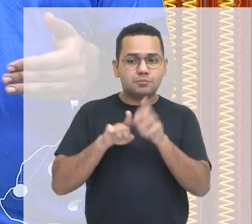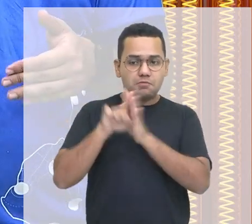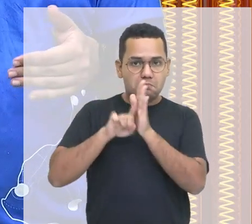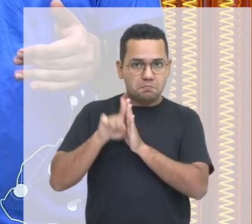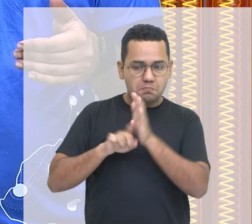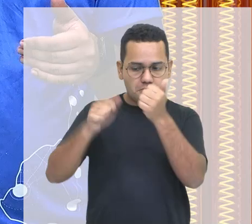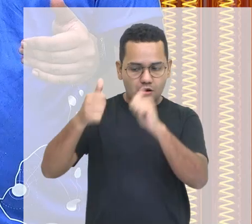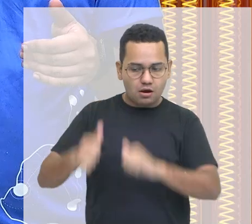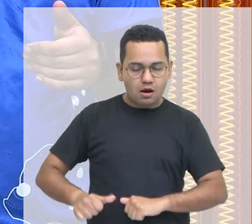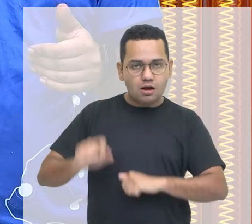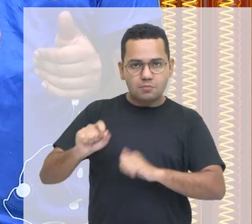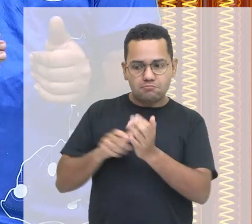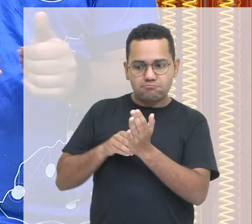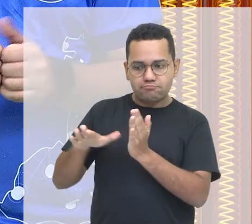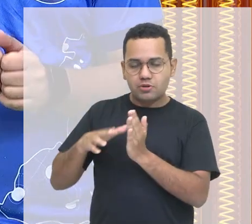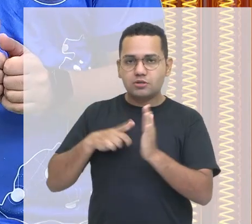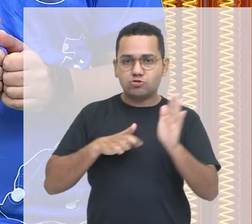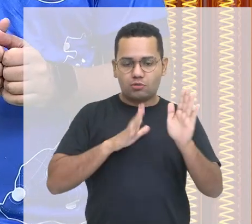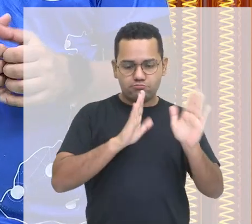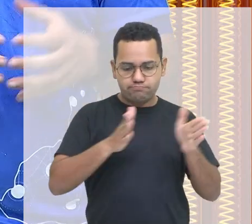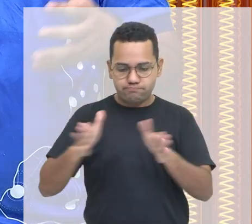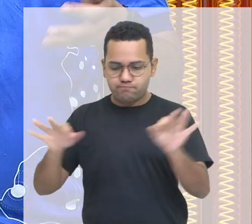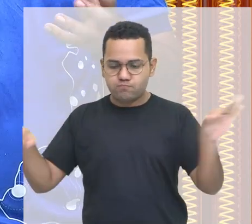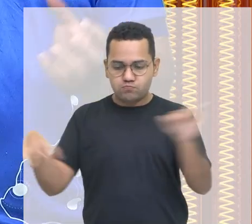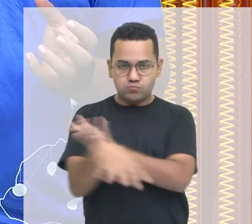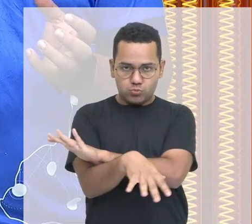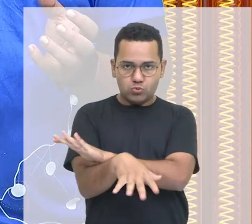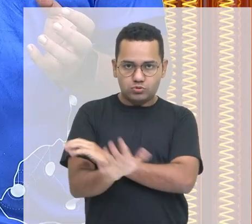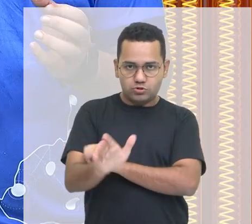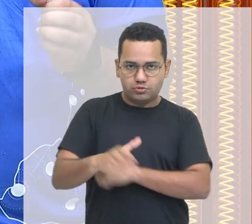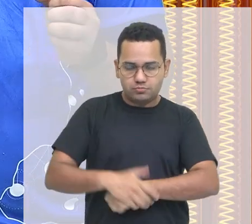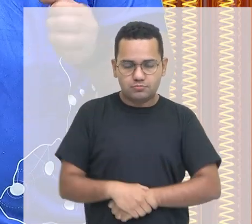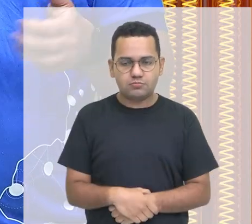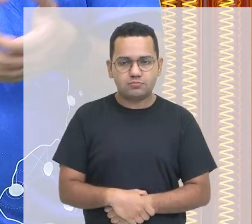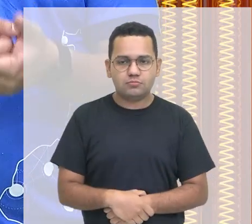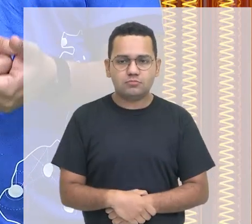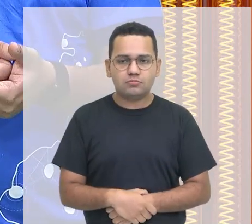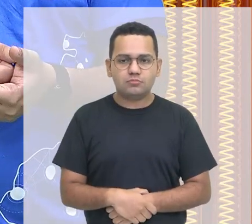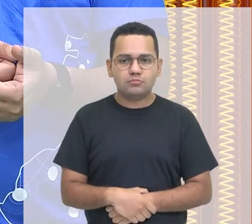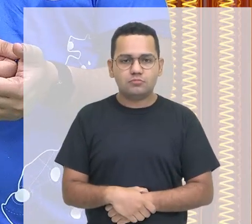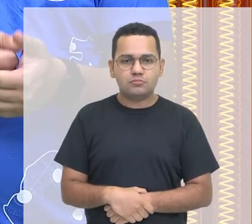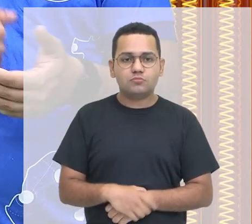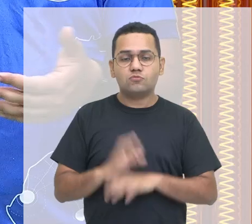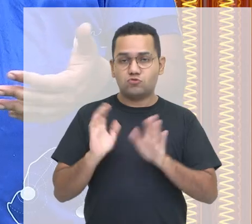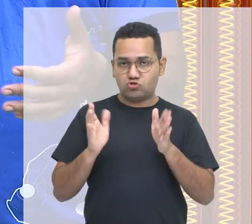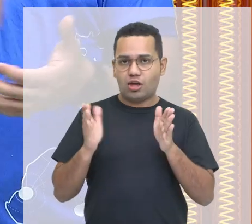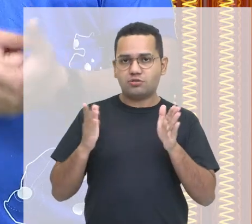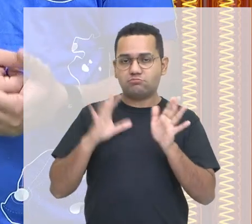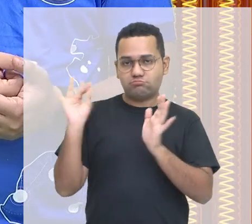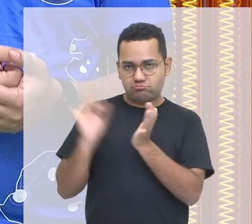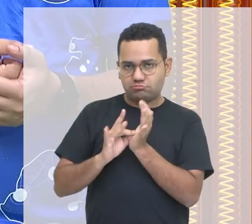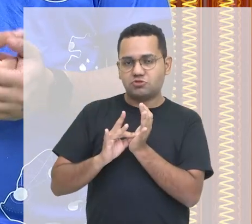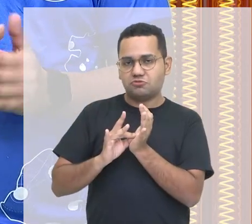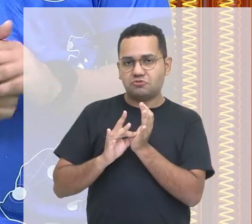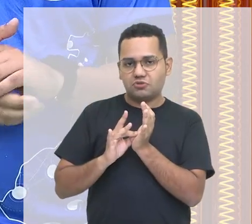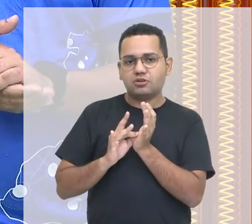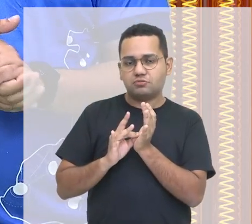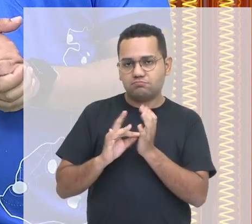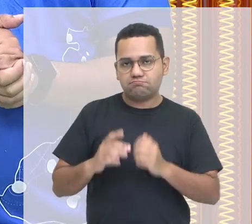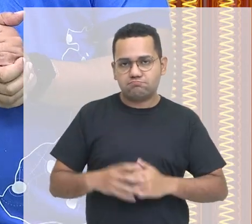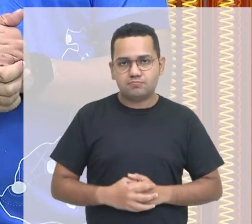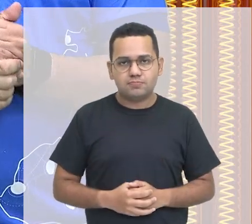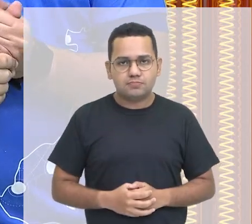né, e todas as suas etapas concluídas, você vai ter, né, o processo de impeachment